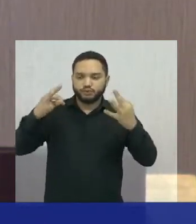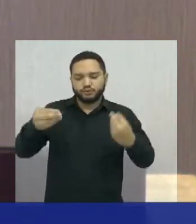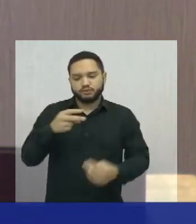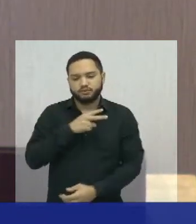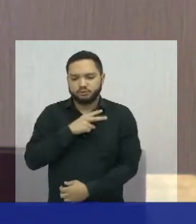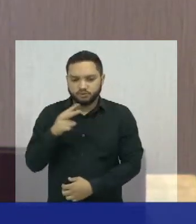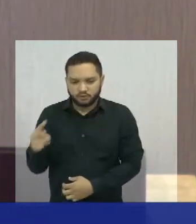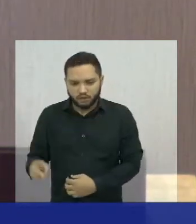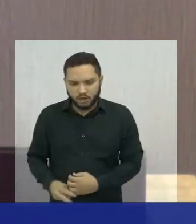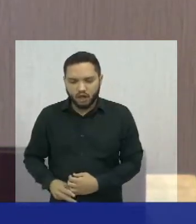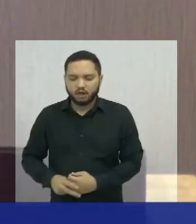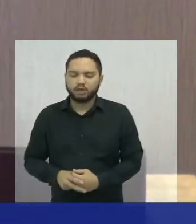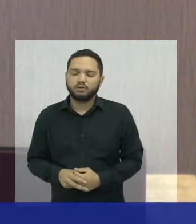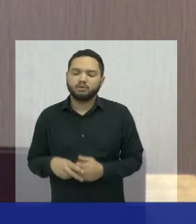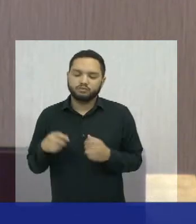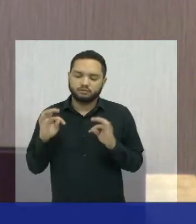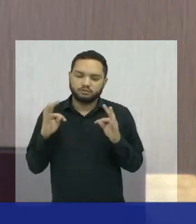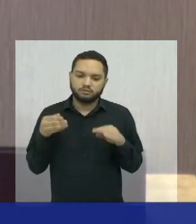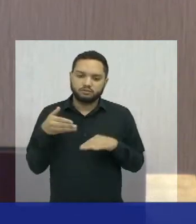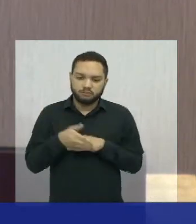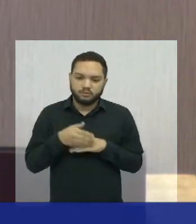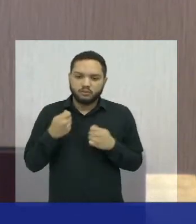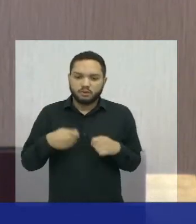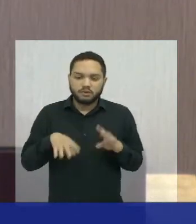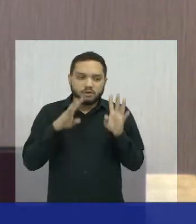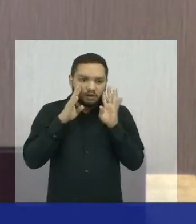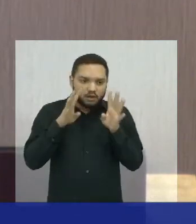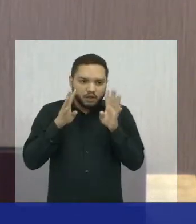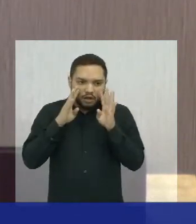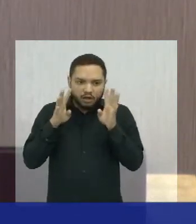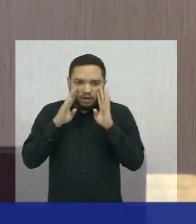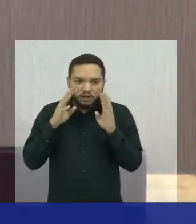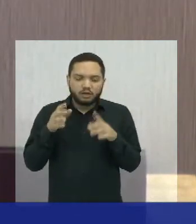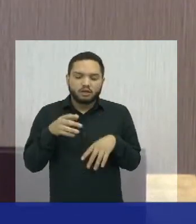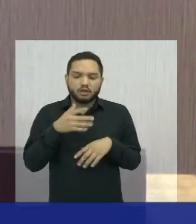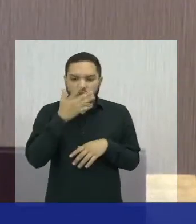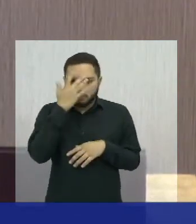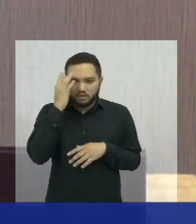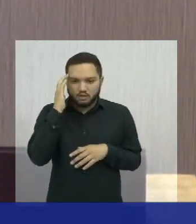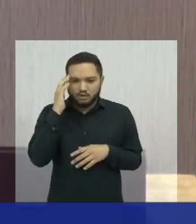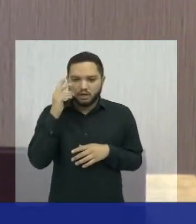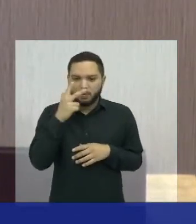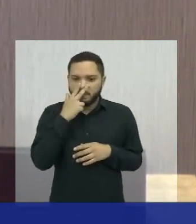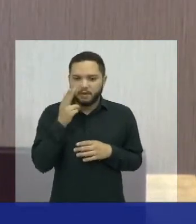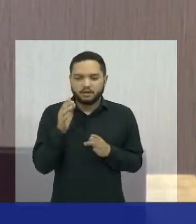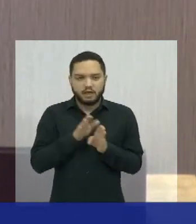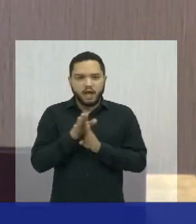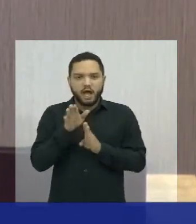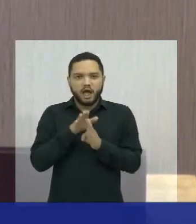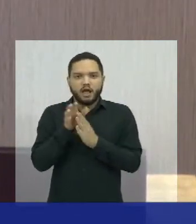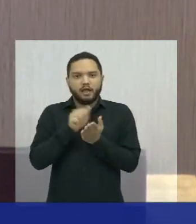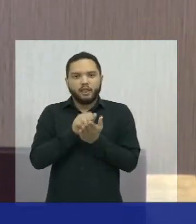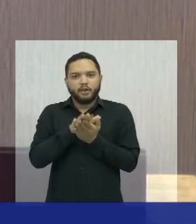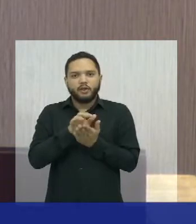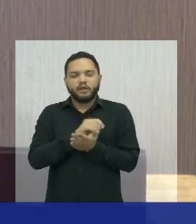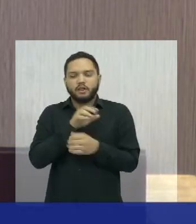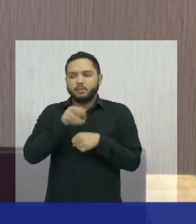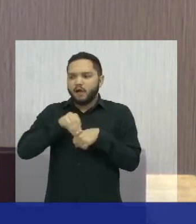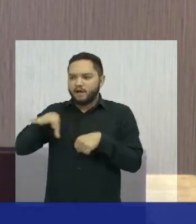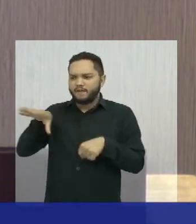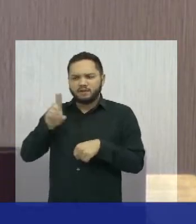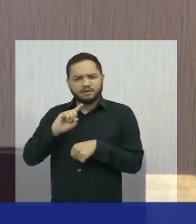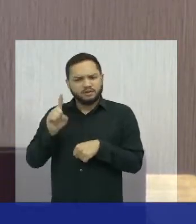nessa casa, todos para ouvirem os clamores e não saber por outros a nossa necessidade. Nós